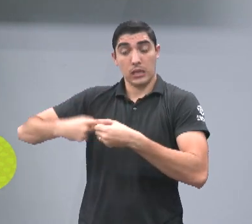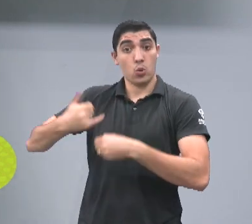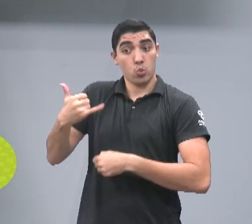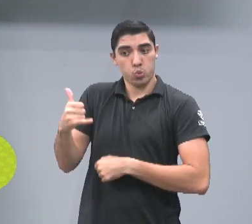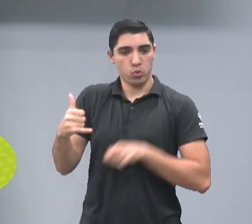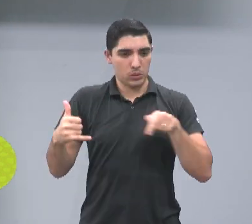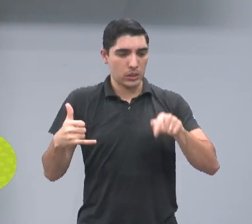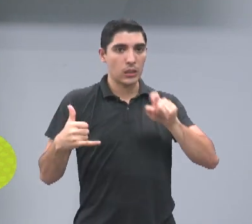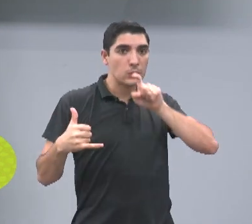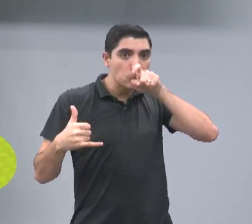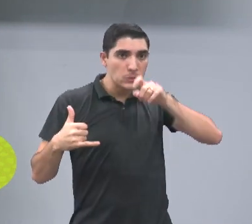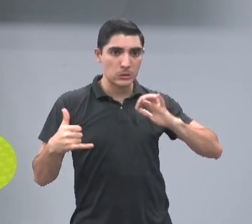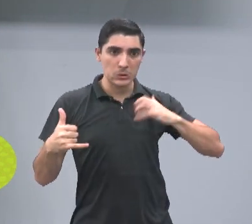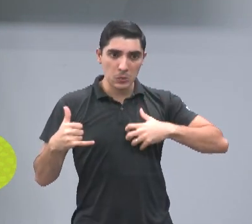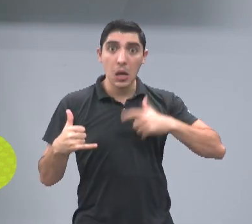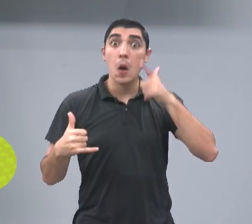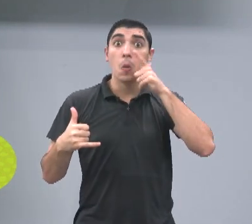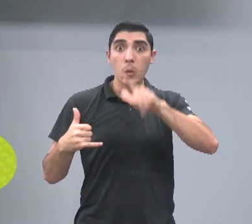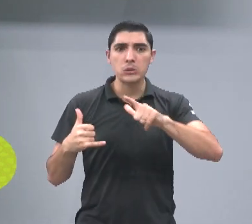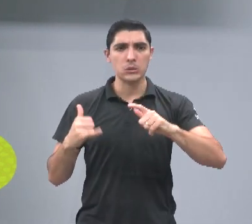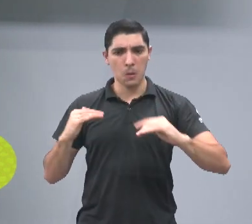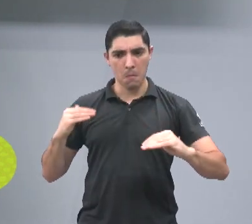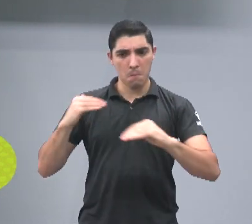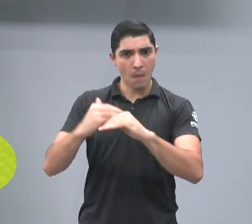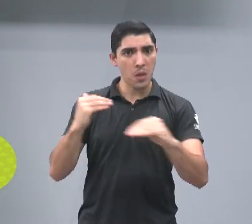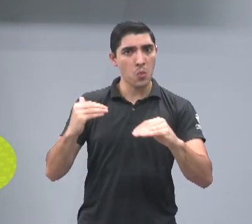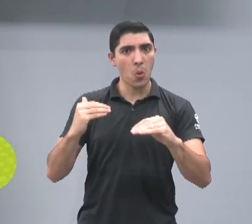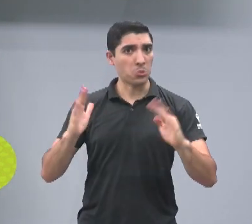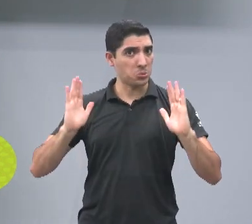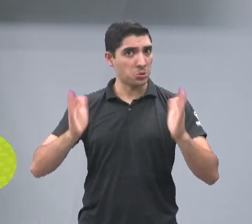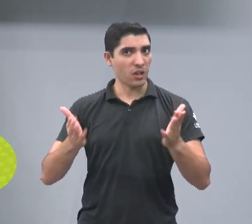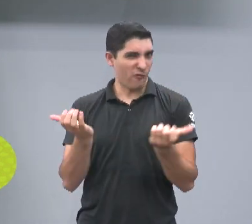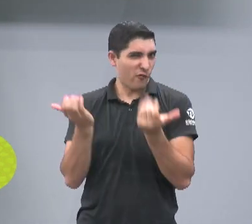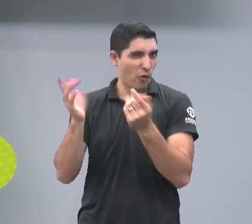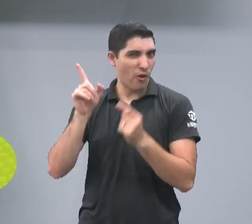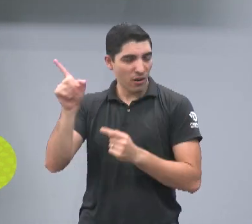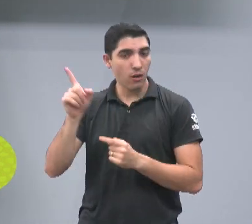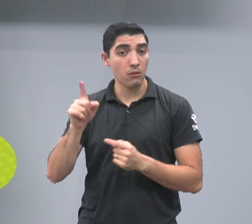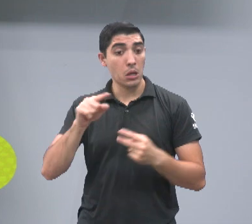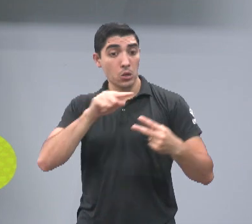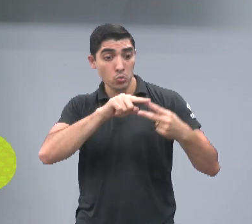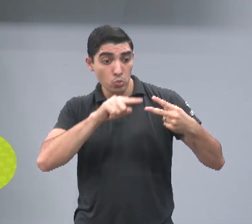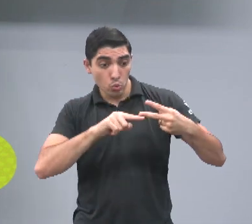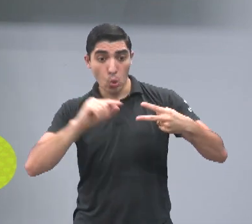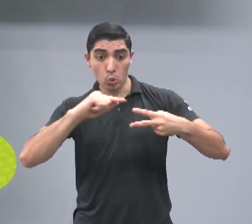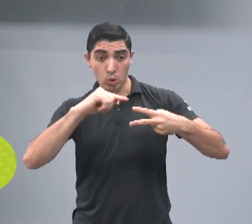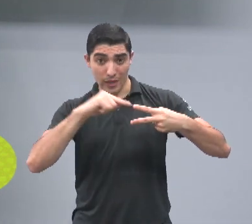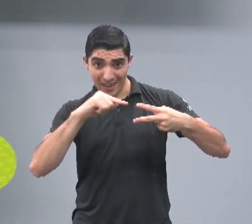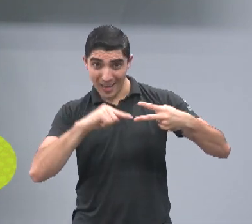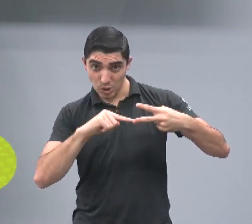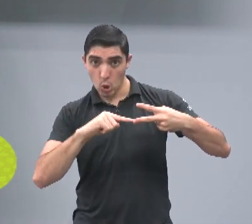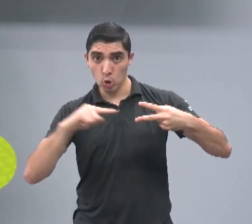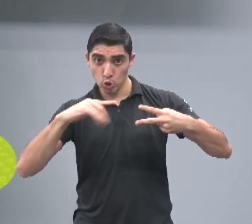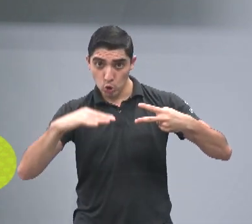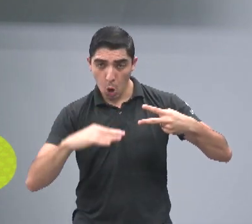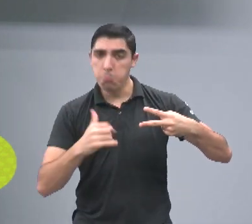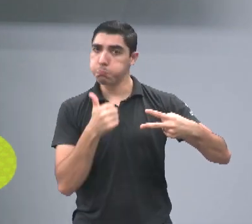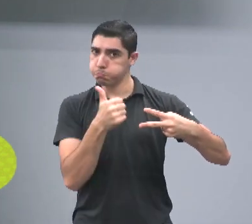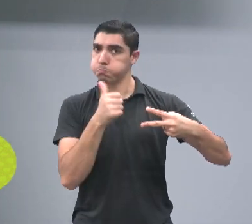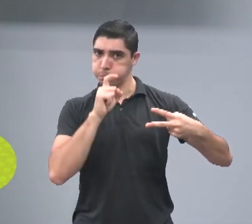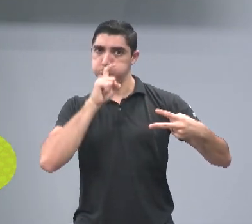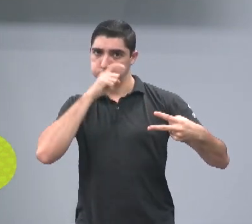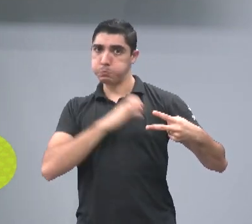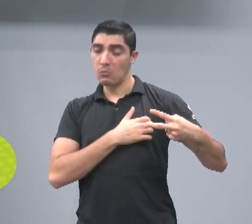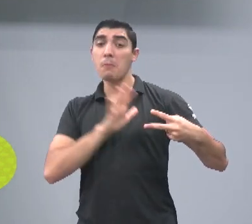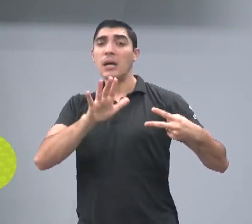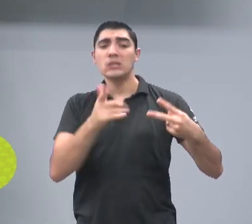José buscou um empate fora de casa contra o Ituano, tirando essas 2 partidas, o São José não provou